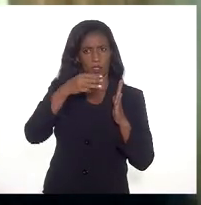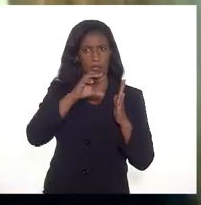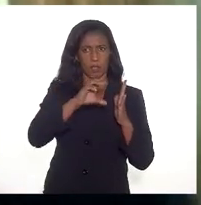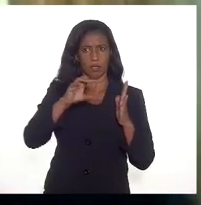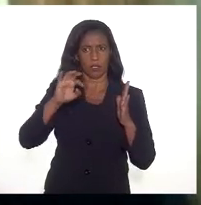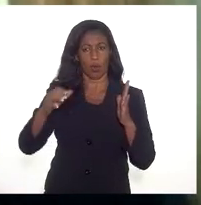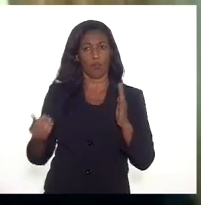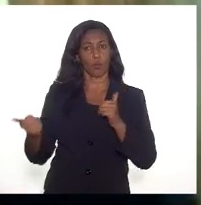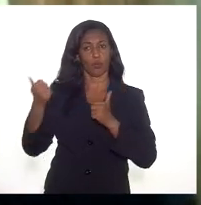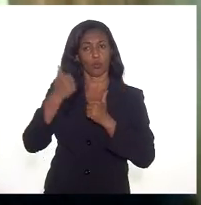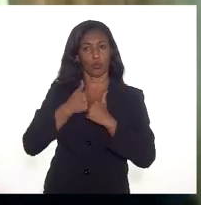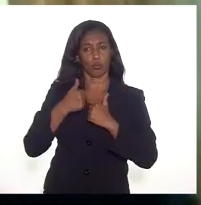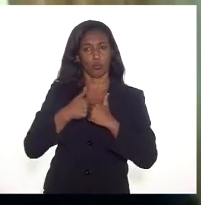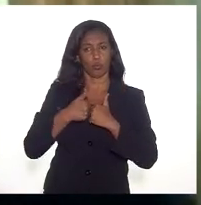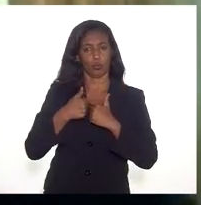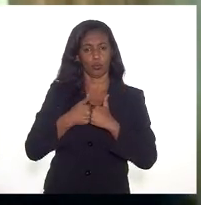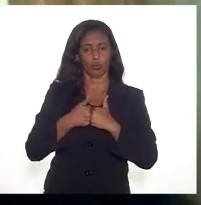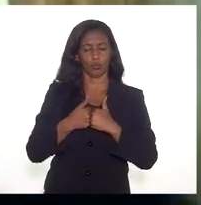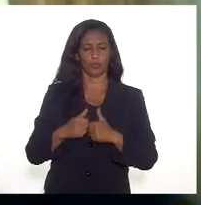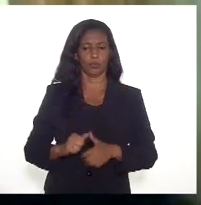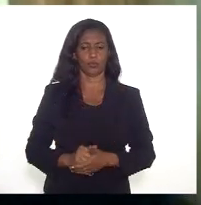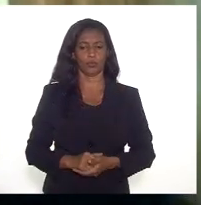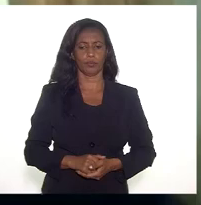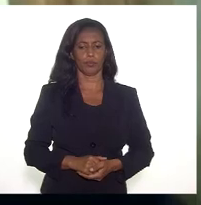por substitutivo de forma final de redação.